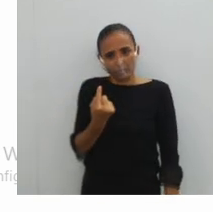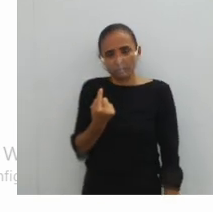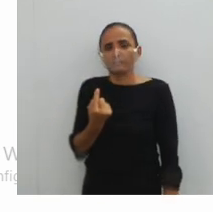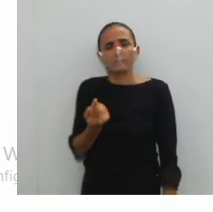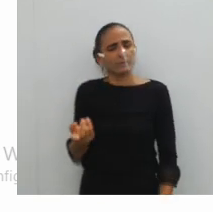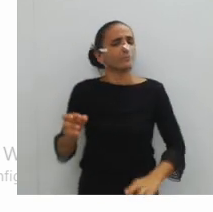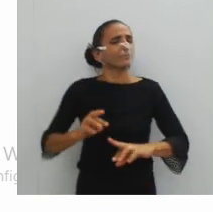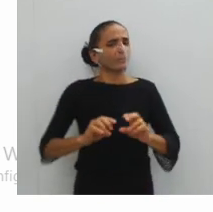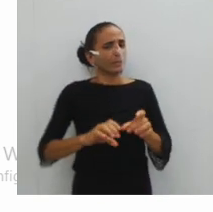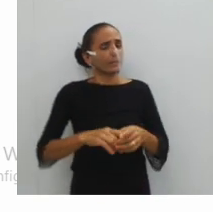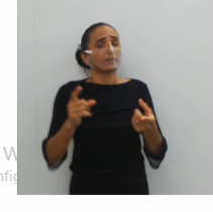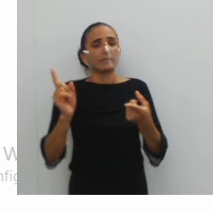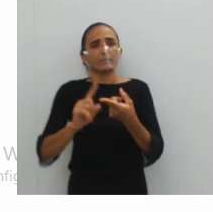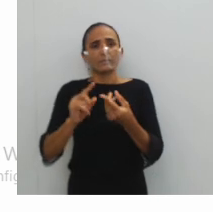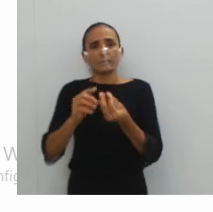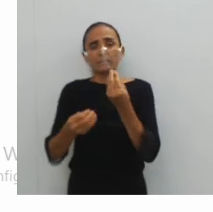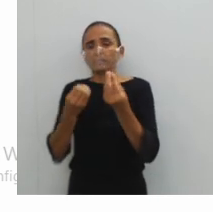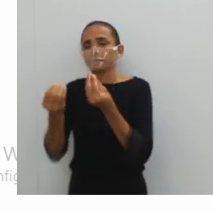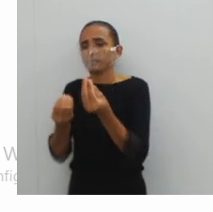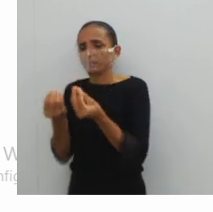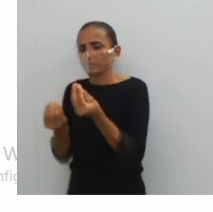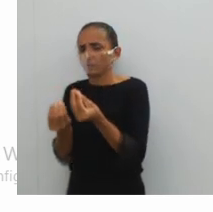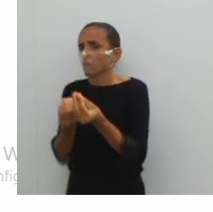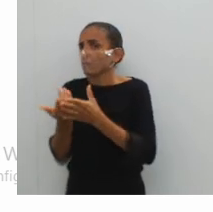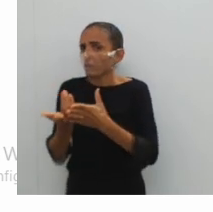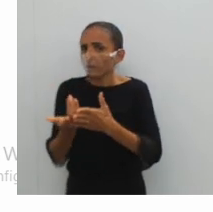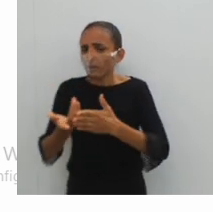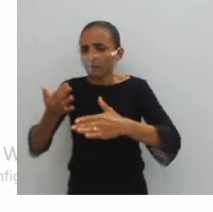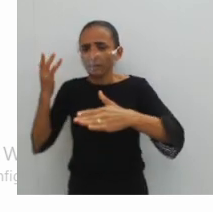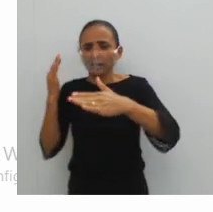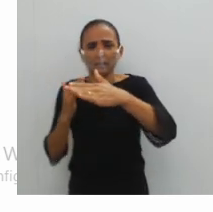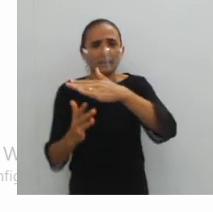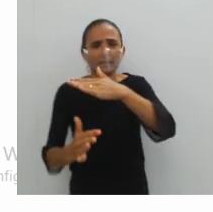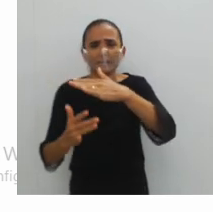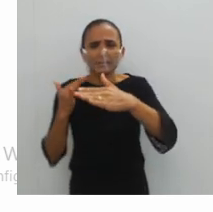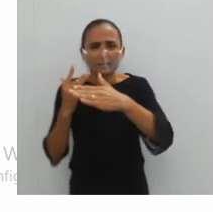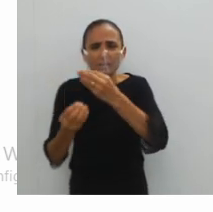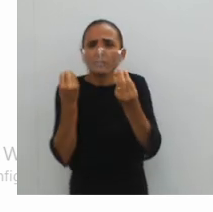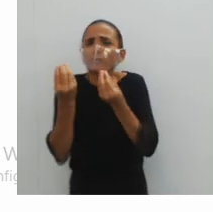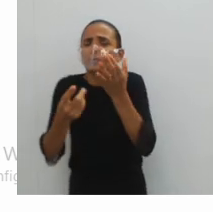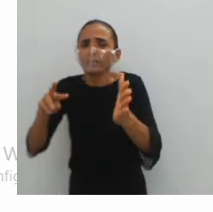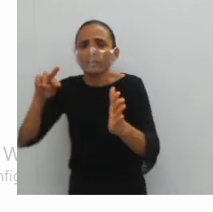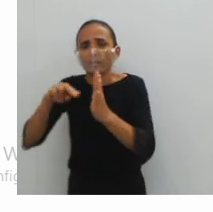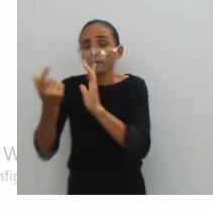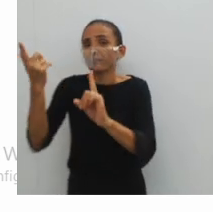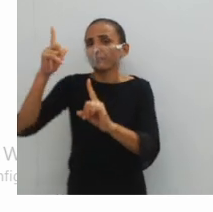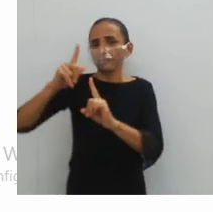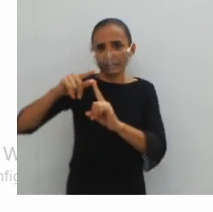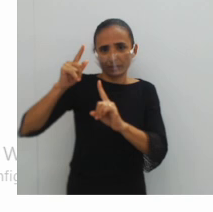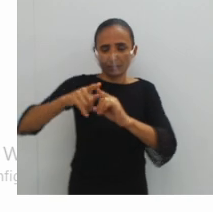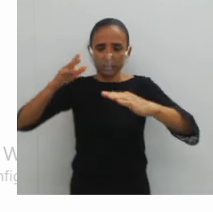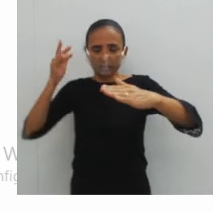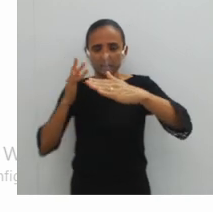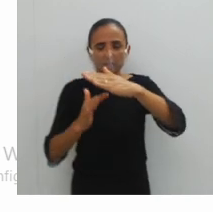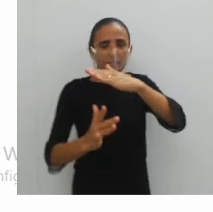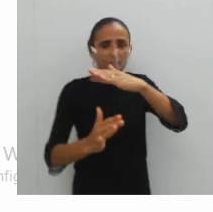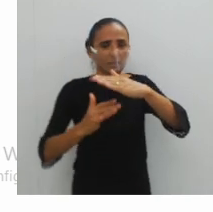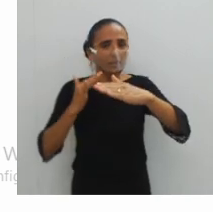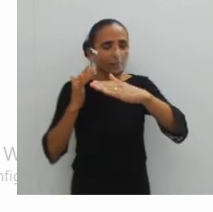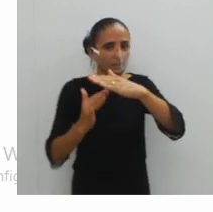Pode ser transumância. Que danada é isso, professor? É um tipo de migração